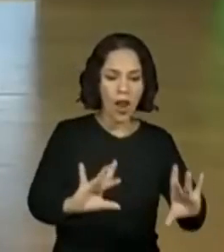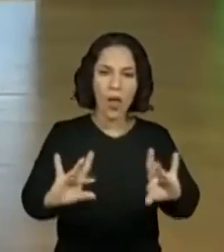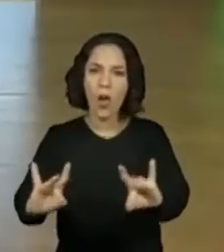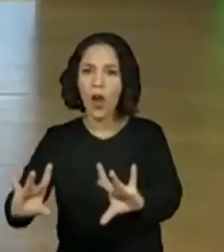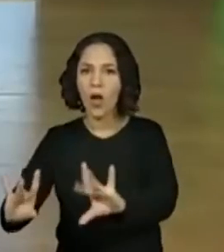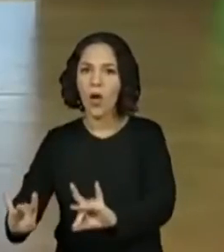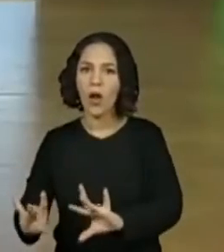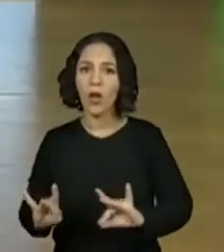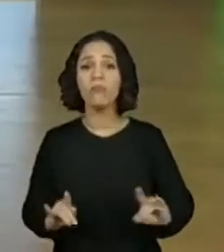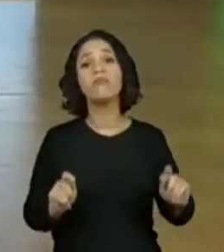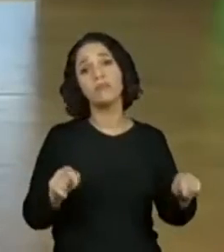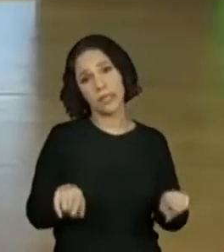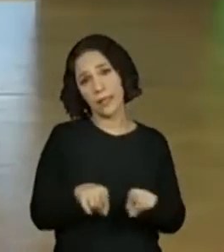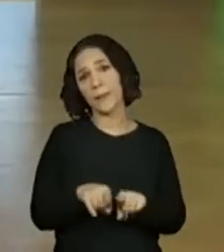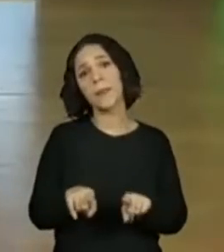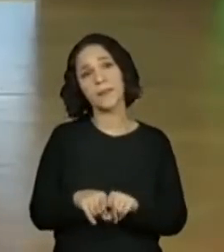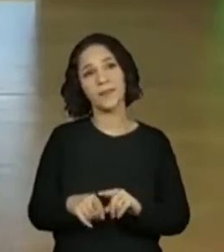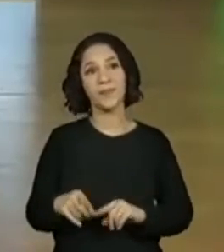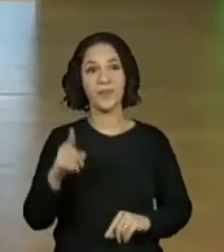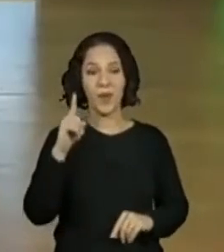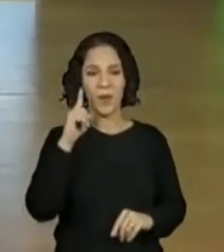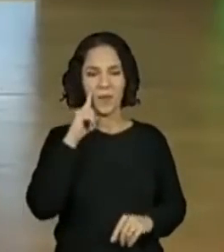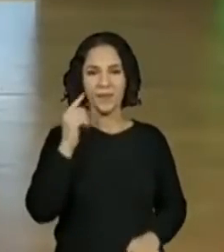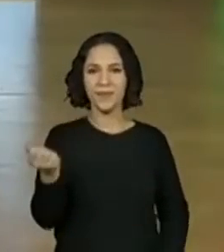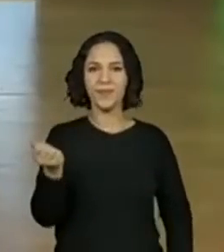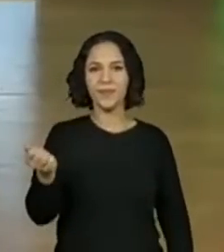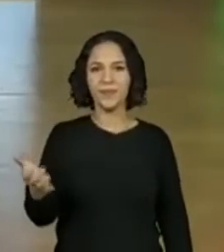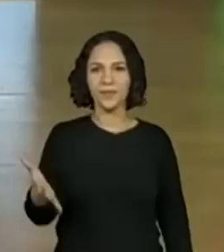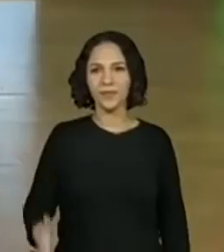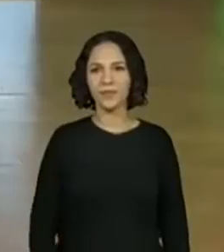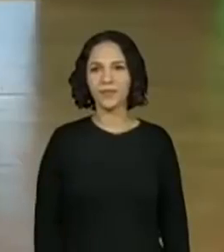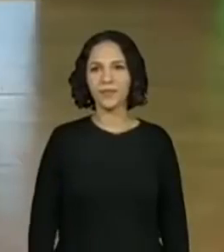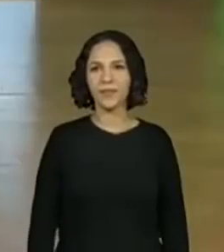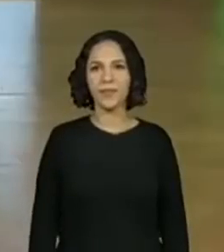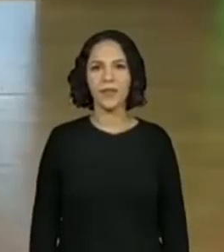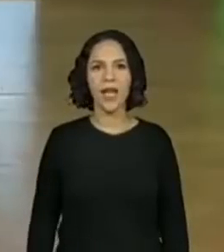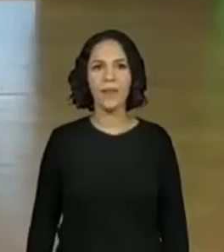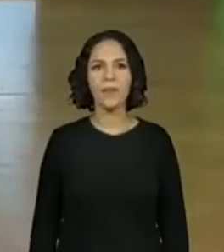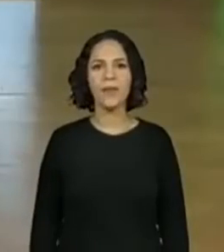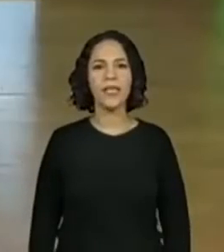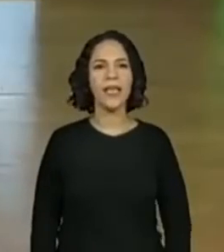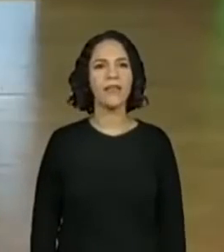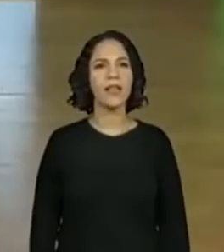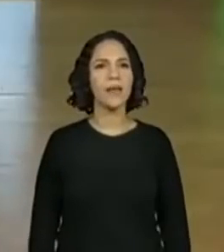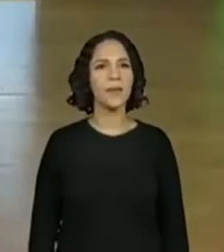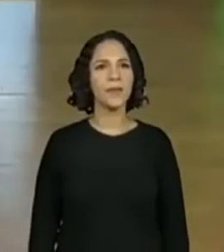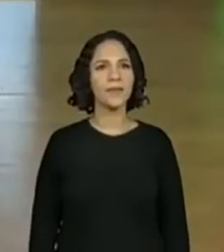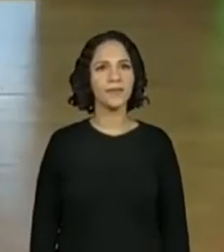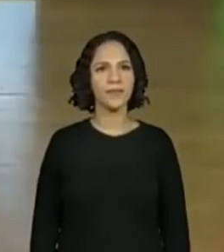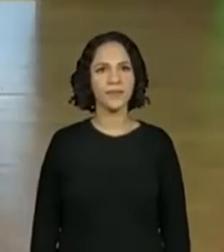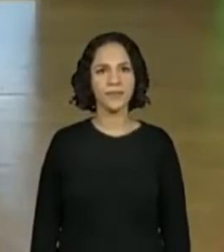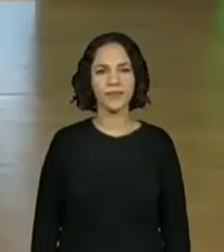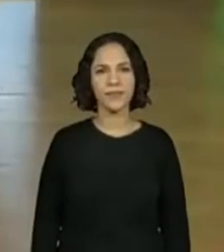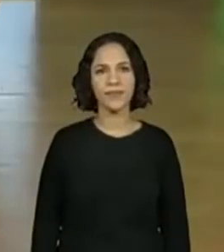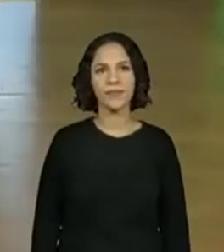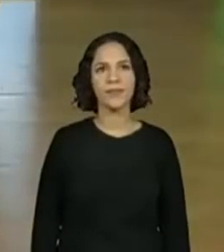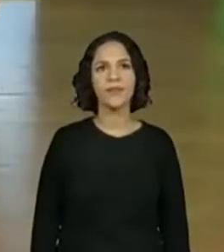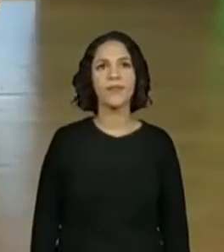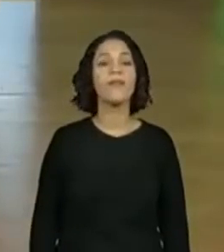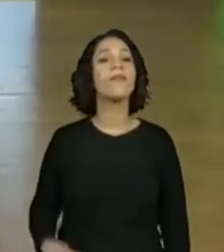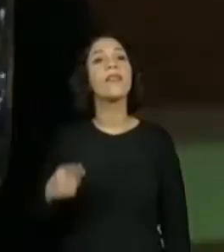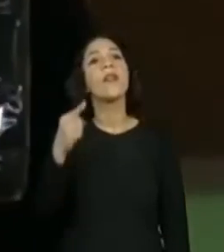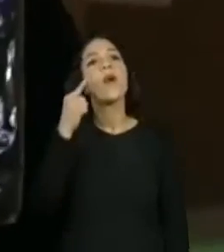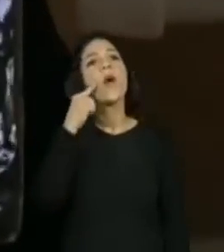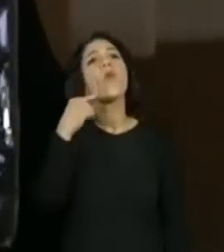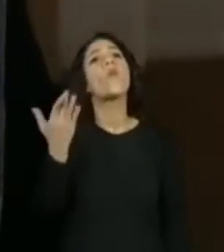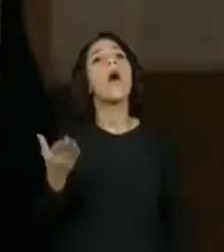Também, verdade. Então, vou jogar o dado aqui. Vamos lá. E, ó... O que que saiu? Que figura